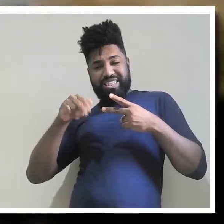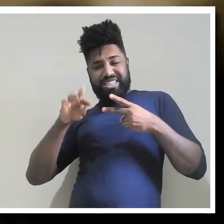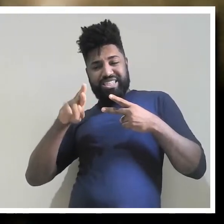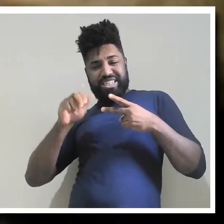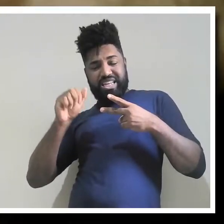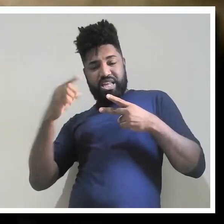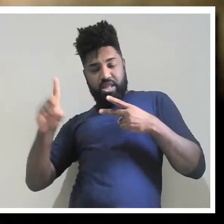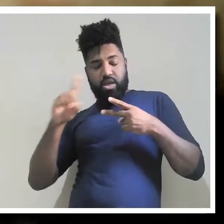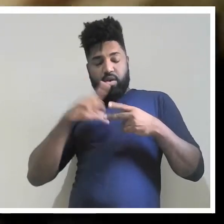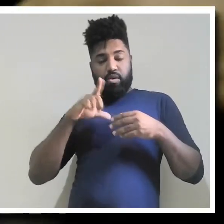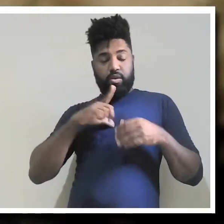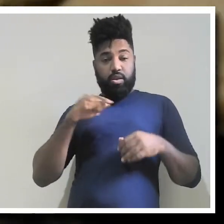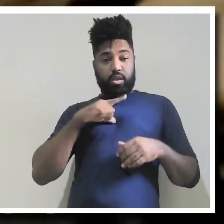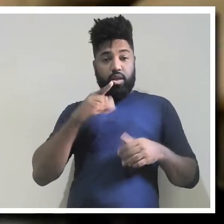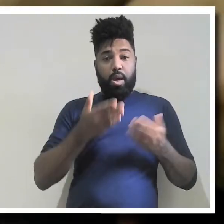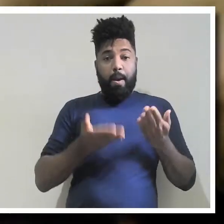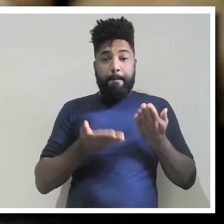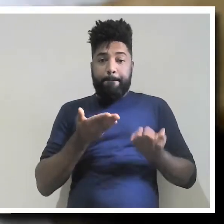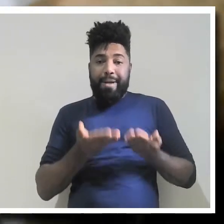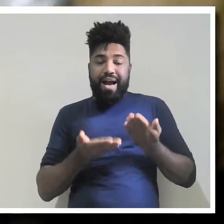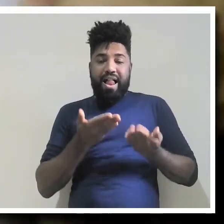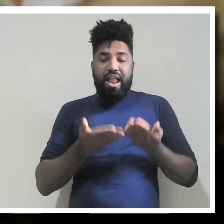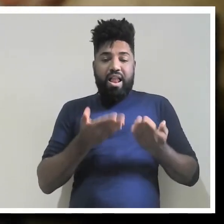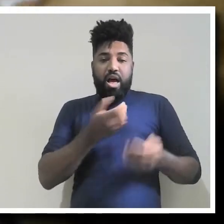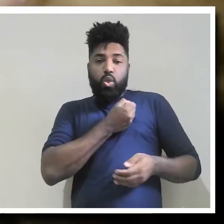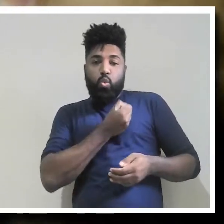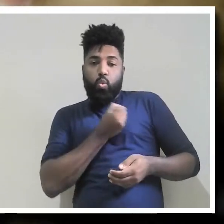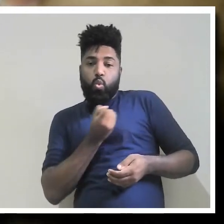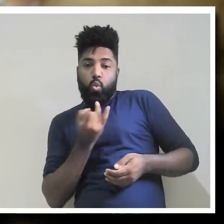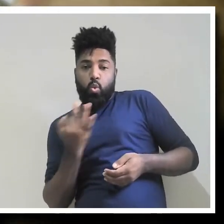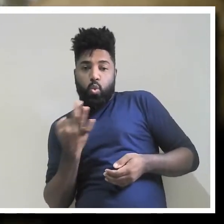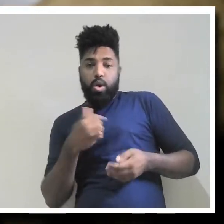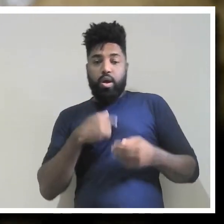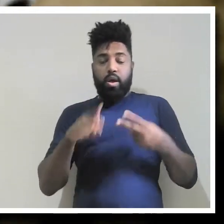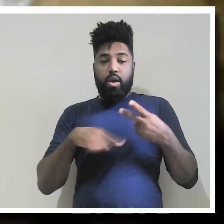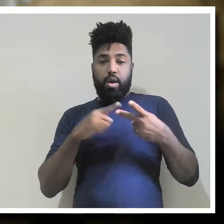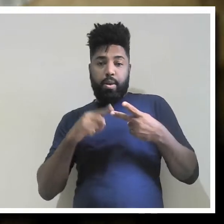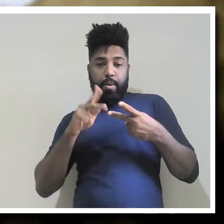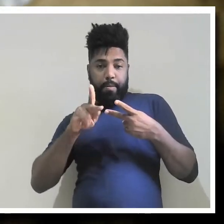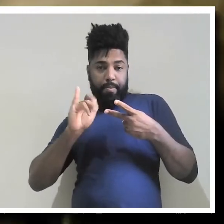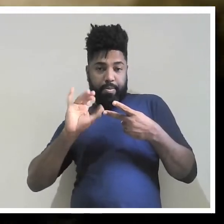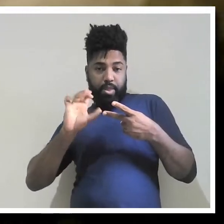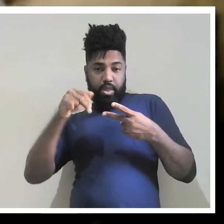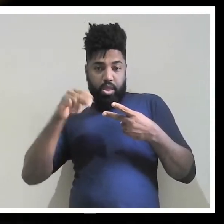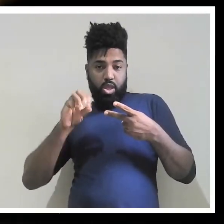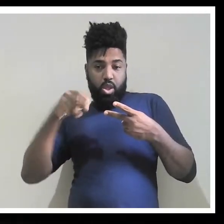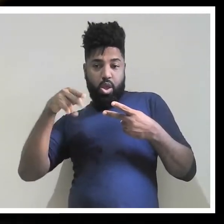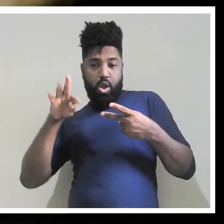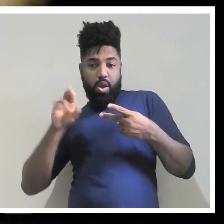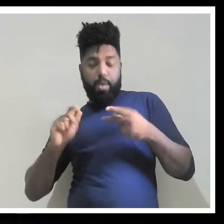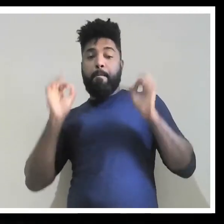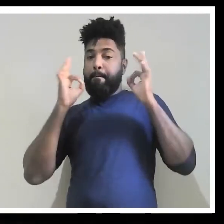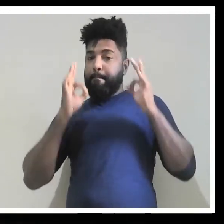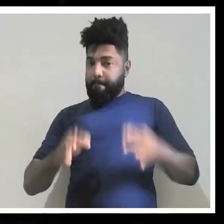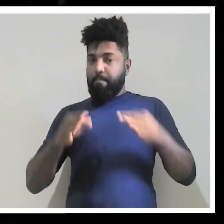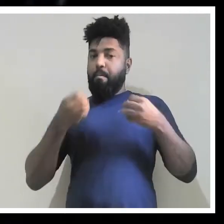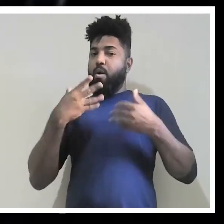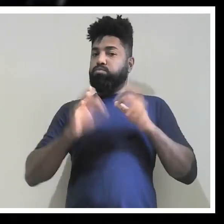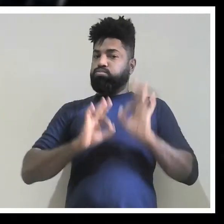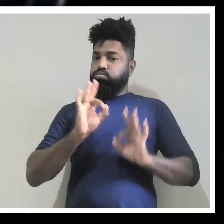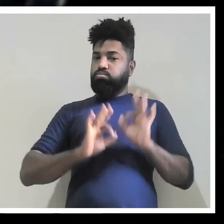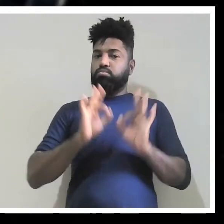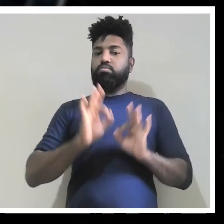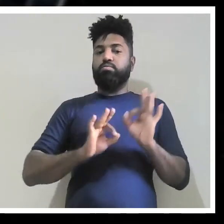3 casas e um piquenômetro, você já está muito bem equipado para fazer várias determinações desse tipo. Bom, e com o